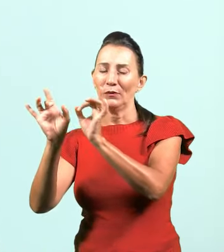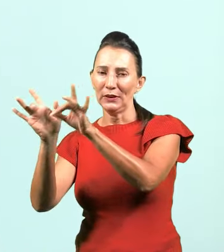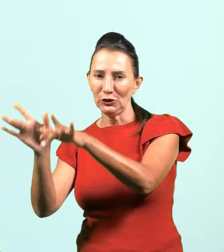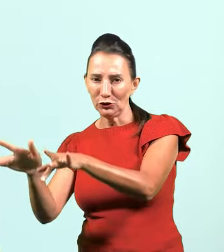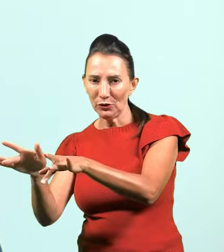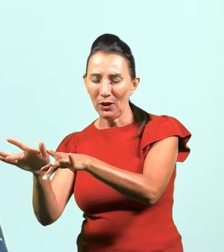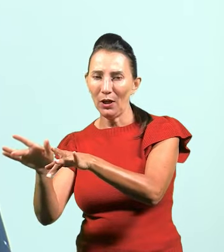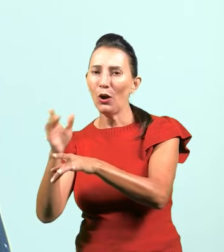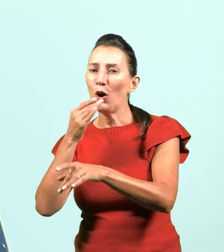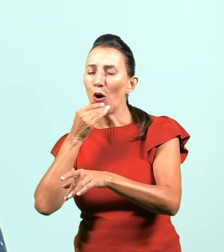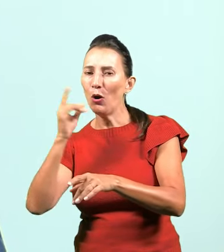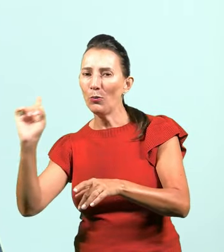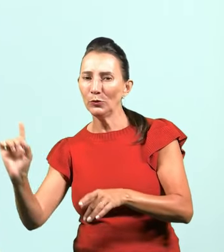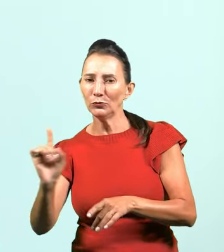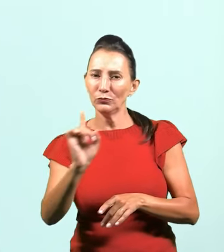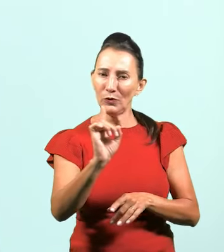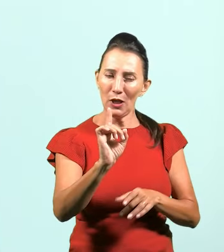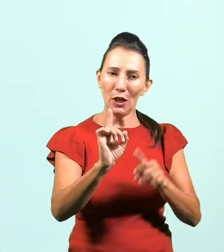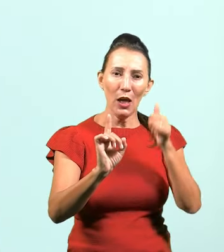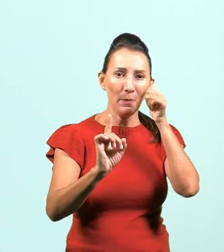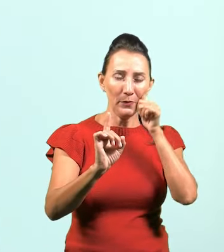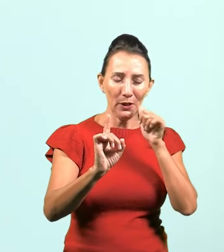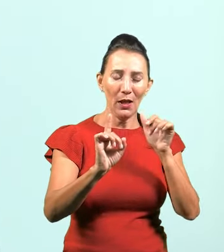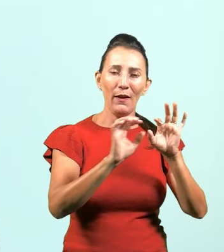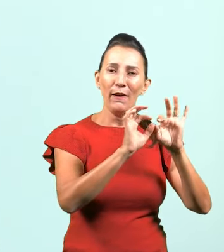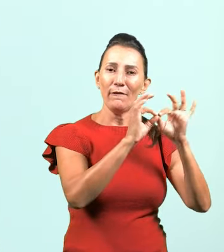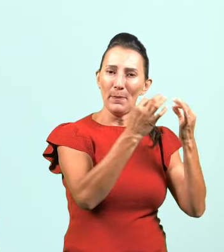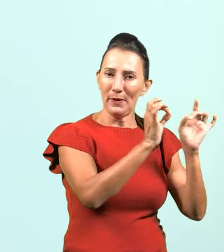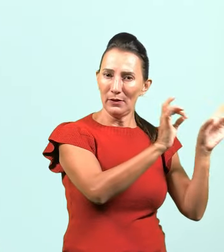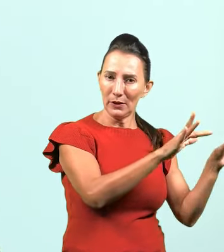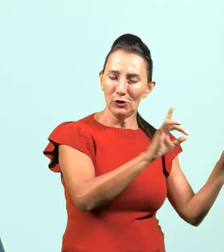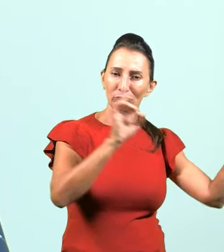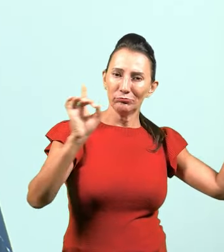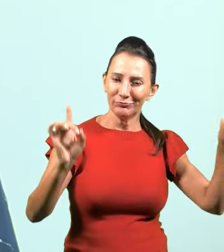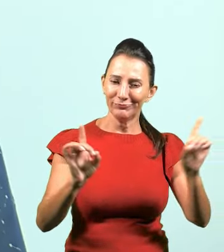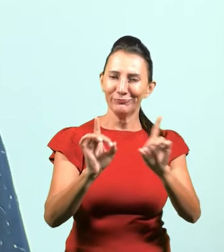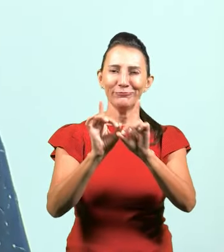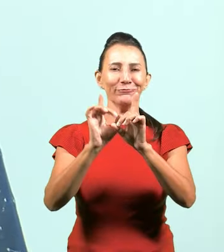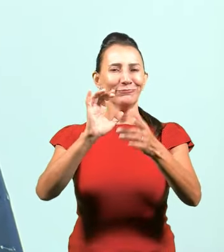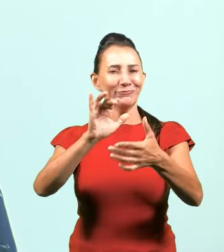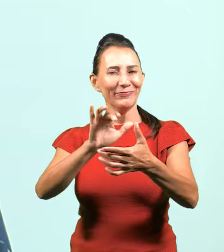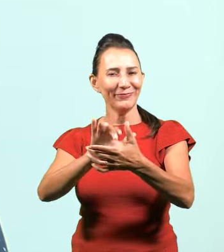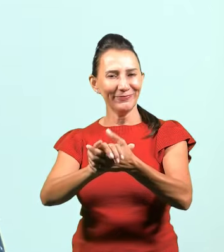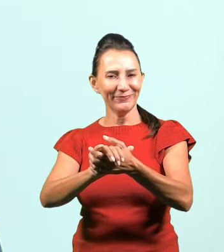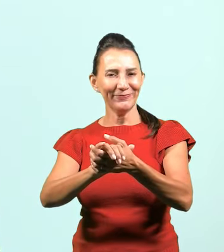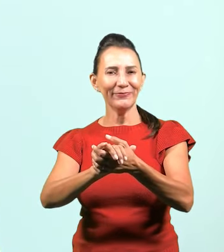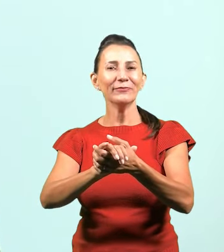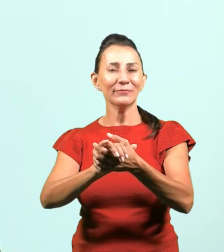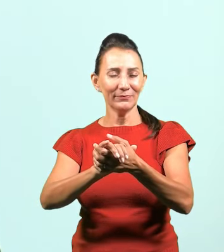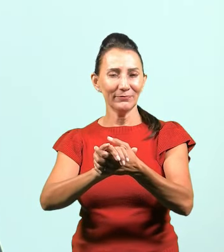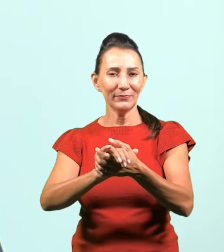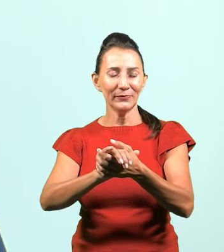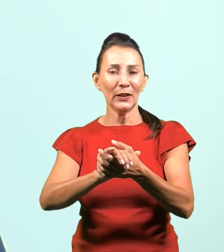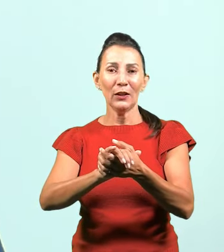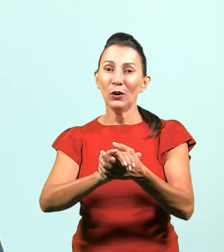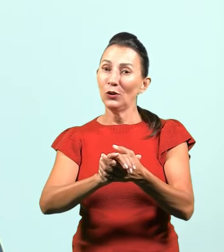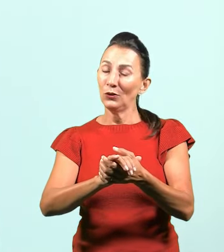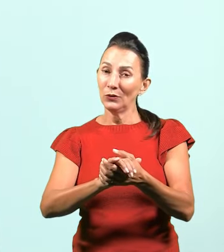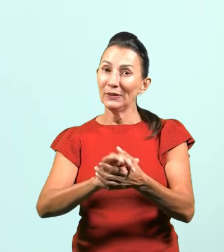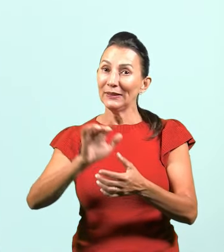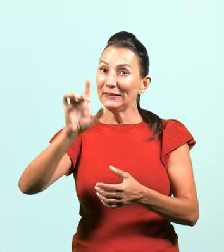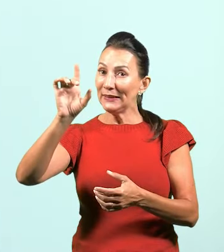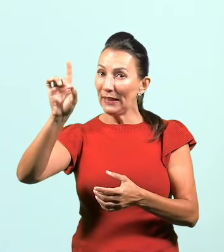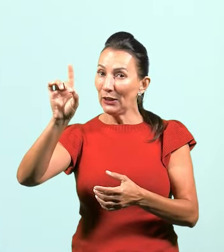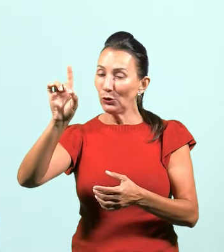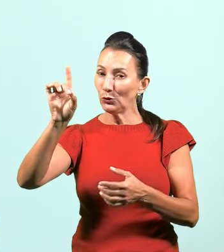mulher, e os dois serão uma só carne, de modo que já não são dois, mas uma só carne.